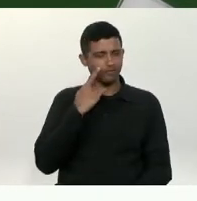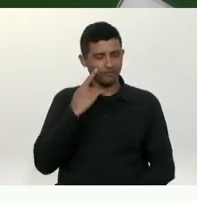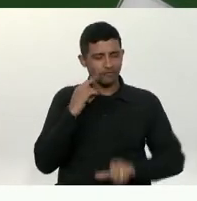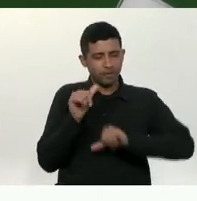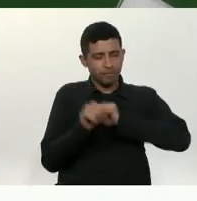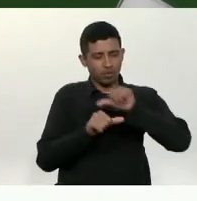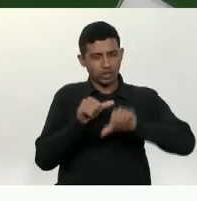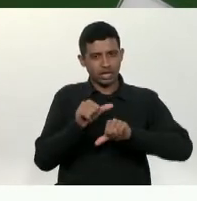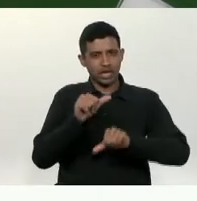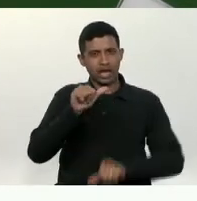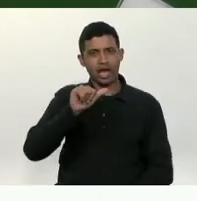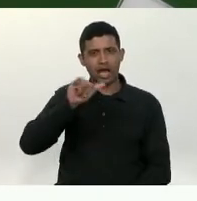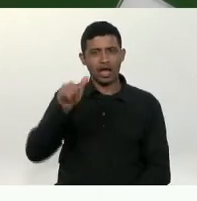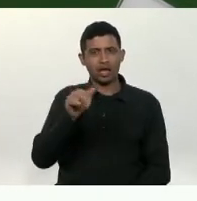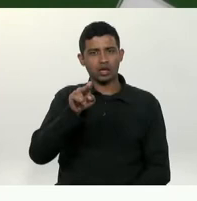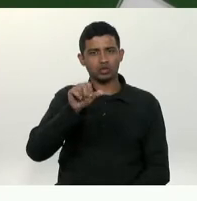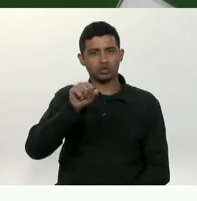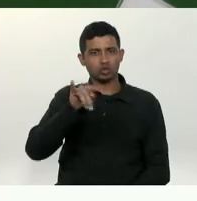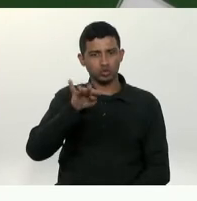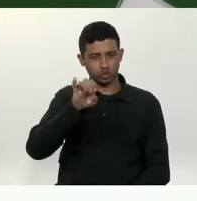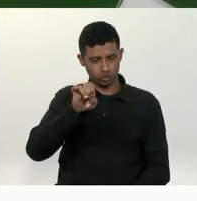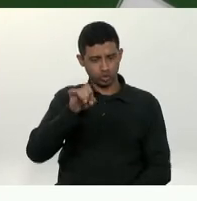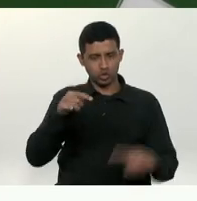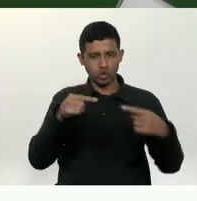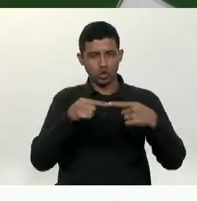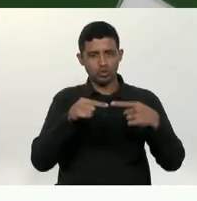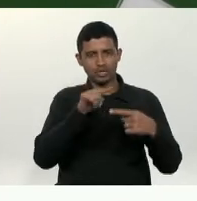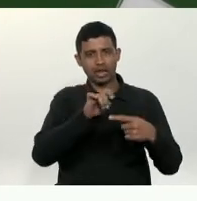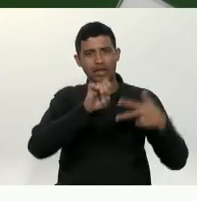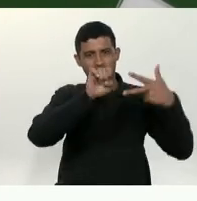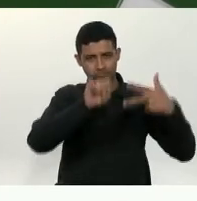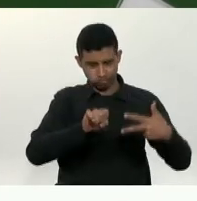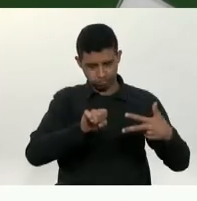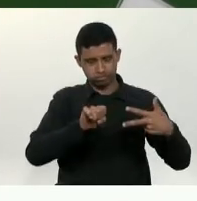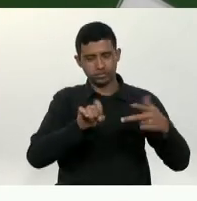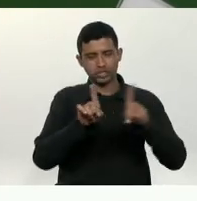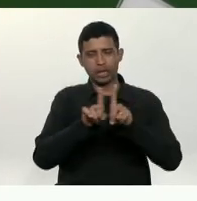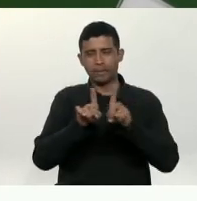poder concedente, que é o executivo, com a empresa segue rindo.